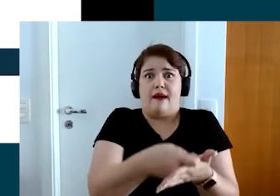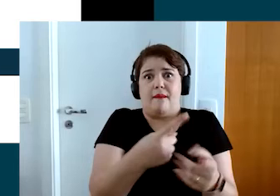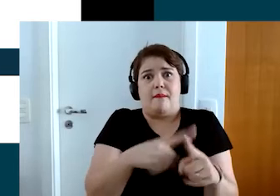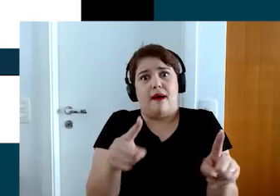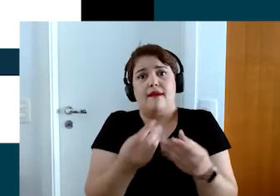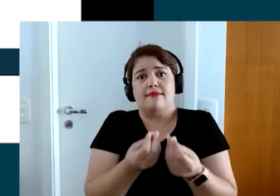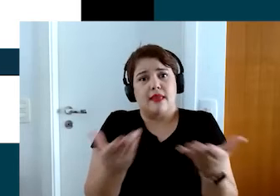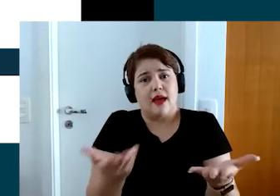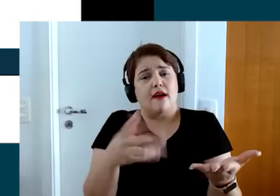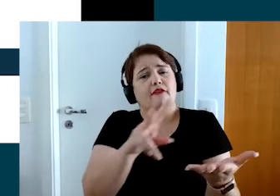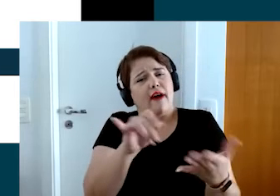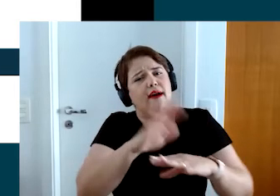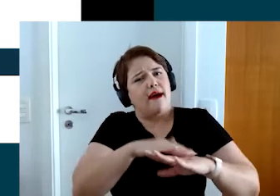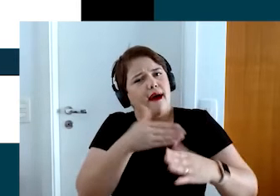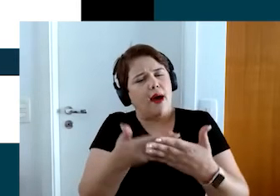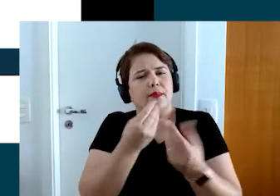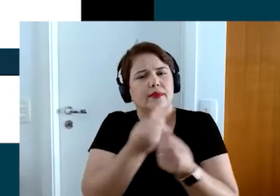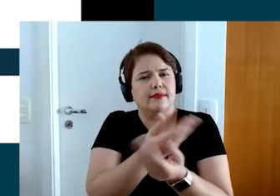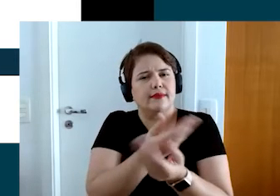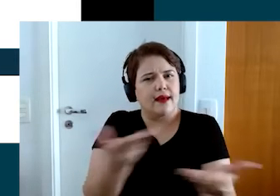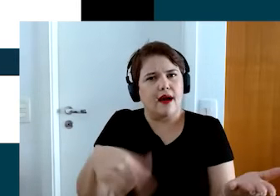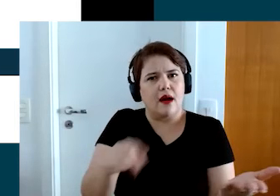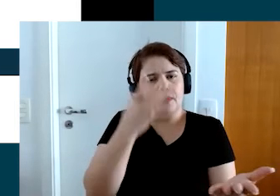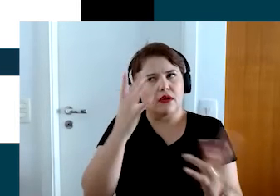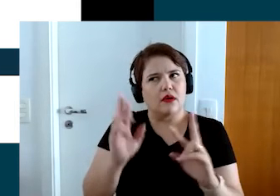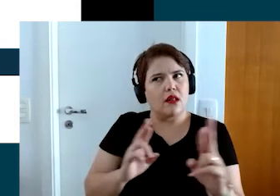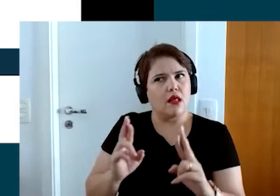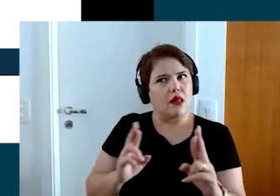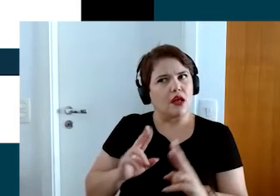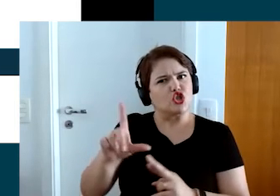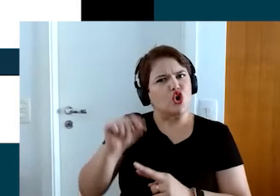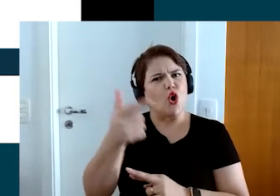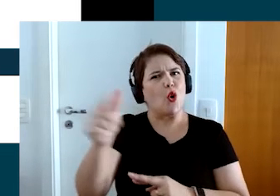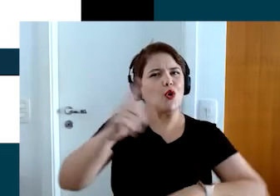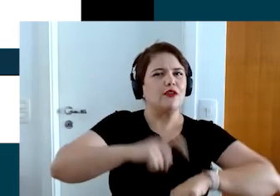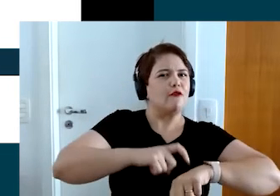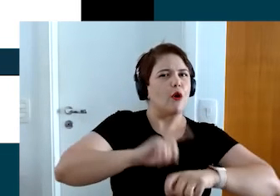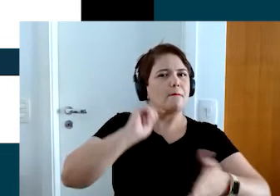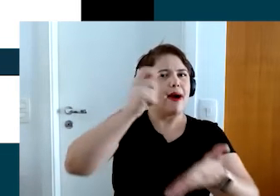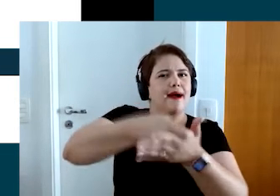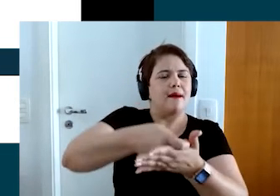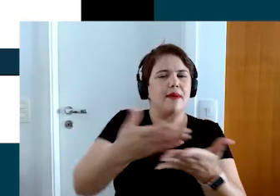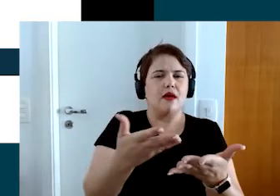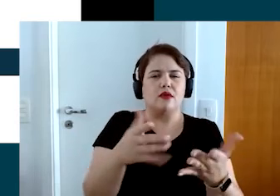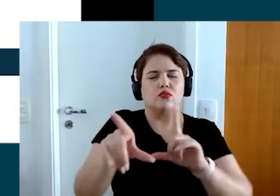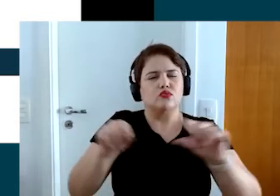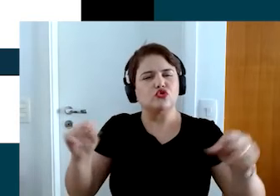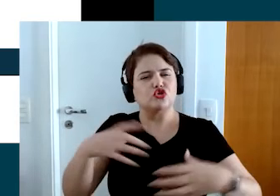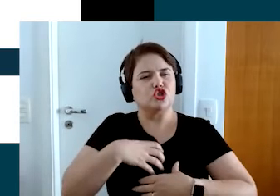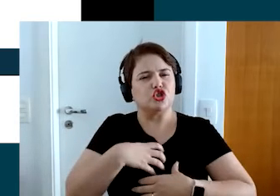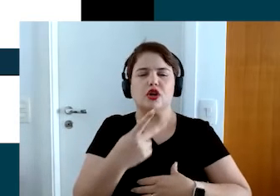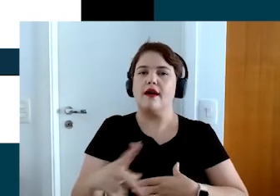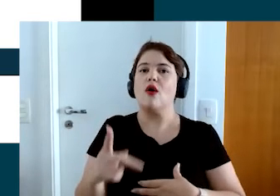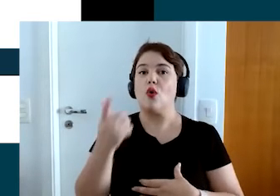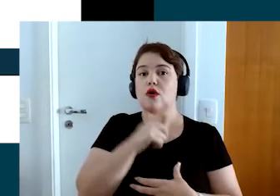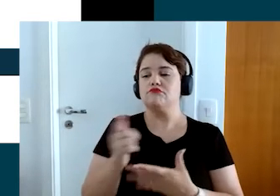vai disponibilizar, então escolha outro meio de pagamento, algo assim, né, coloca uma mensagem amigável, mas eu consigo ter esses dados.